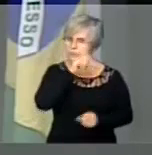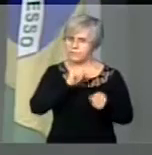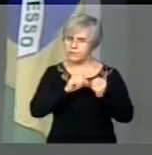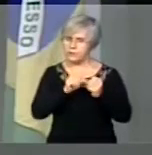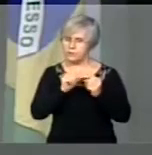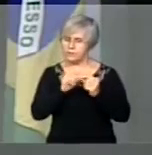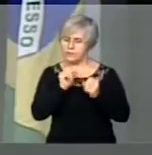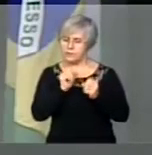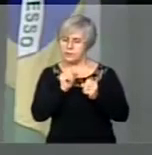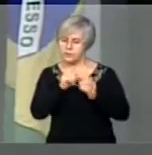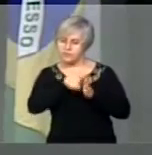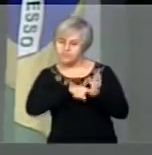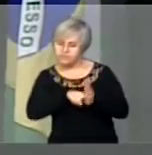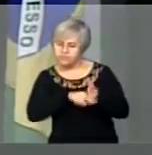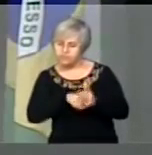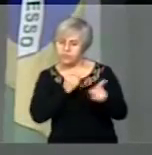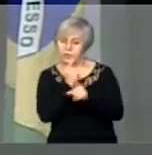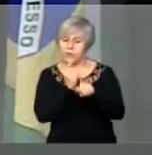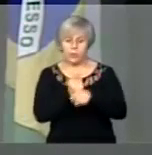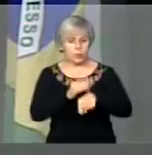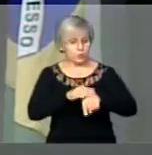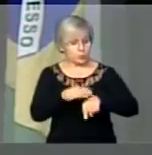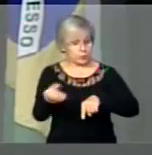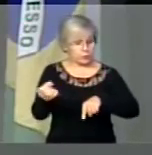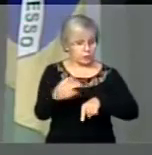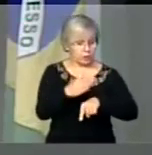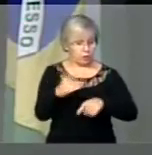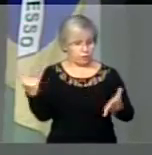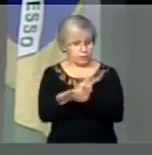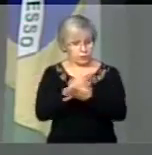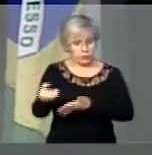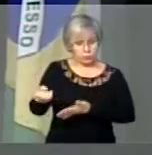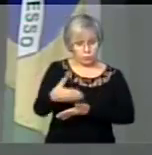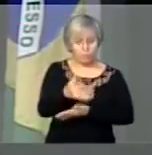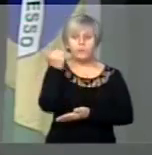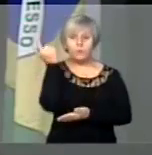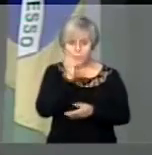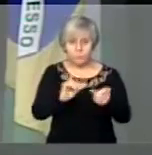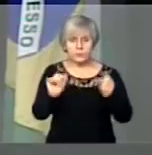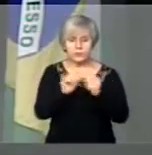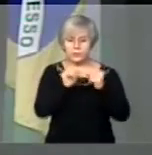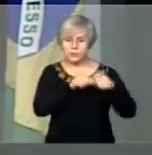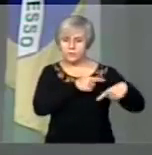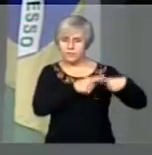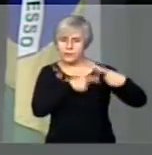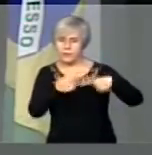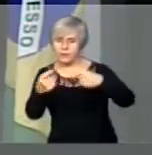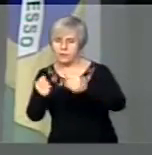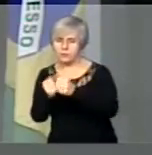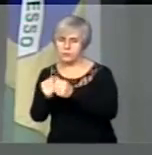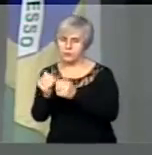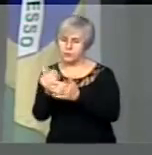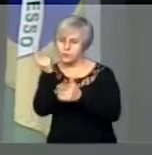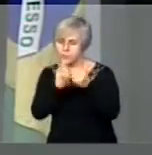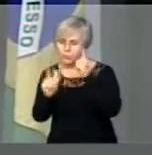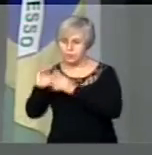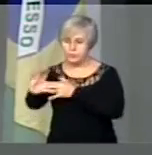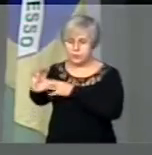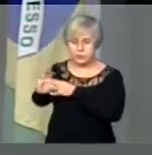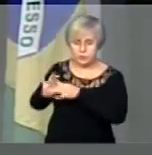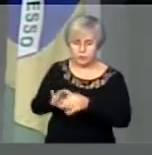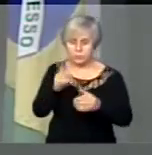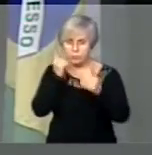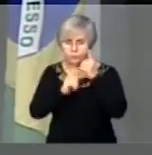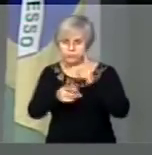uma doença nova, para uma situação nova, e eles conseguiram fazer o fluxo, conseguiram